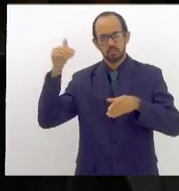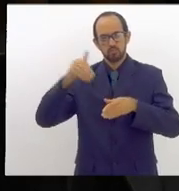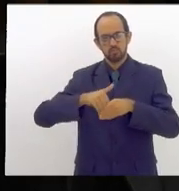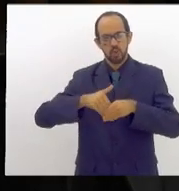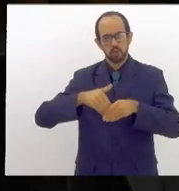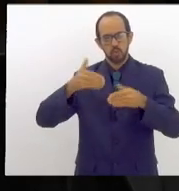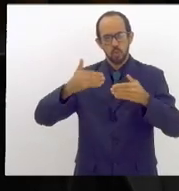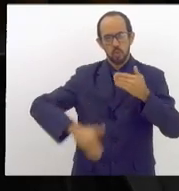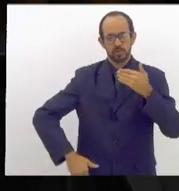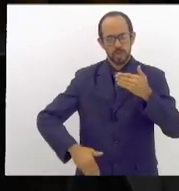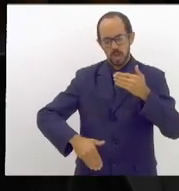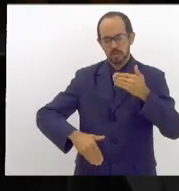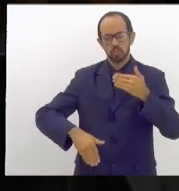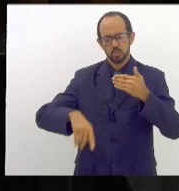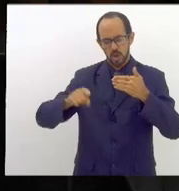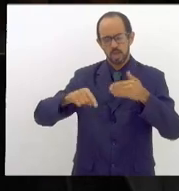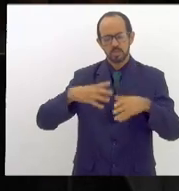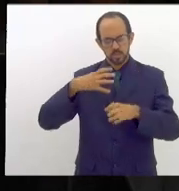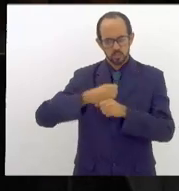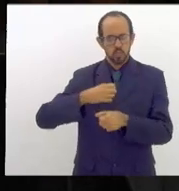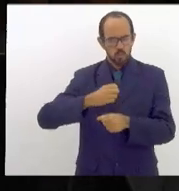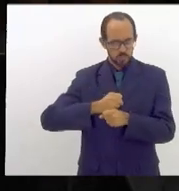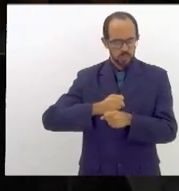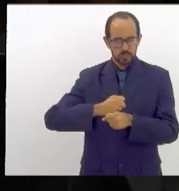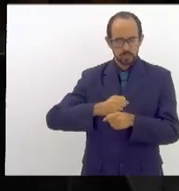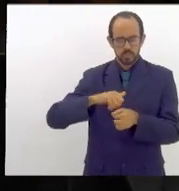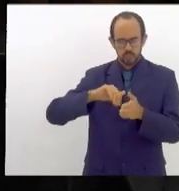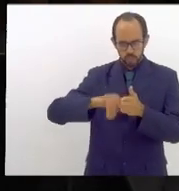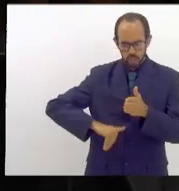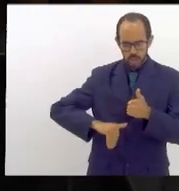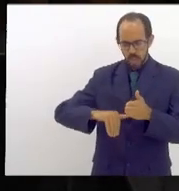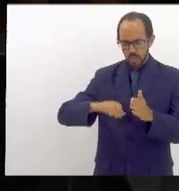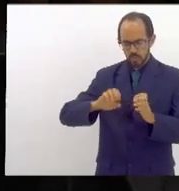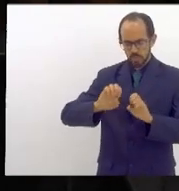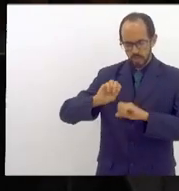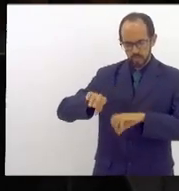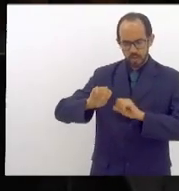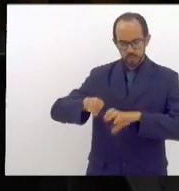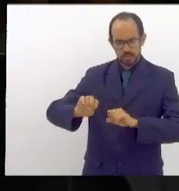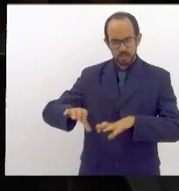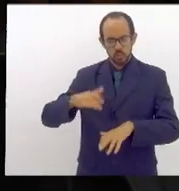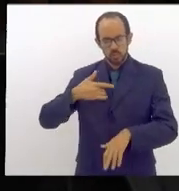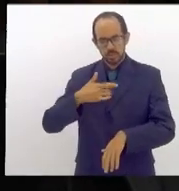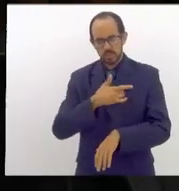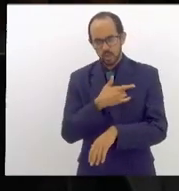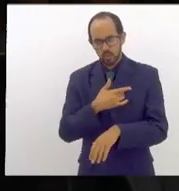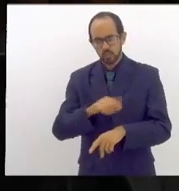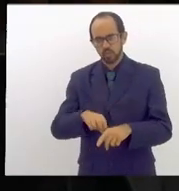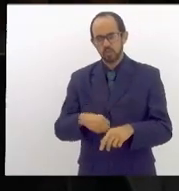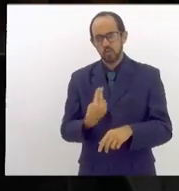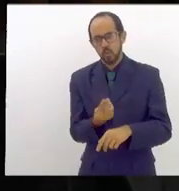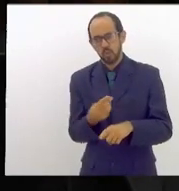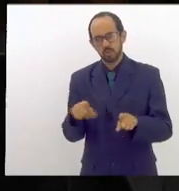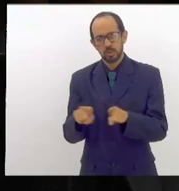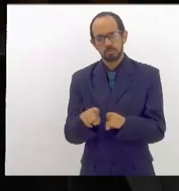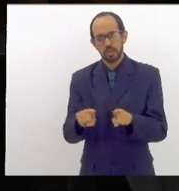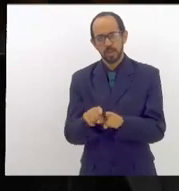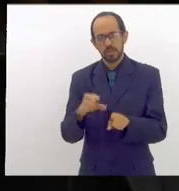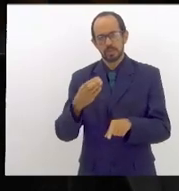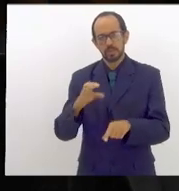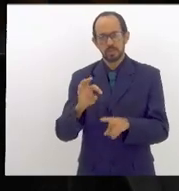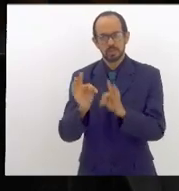contrário a essas contas que tiraram da educação que tiraram da saúde que tiraram da Ciência e Tecnologia